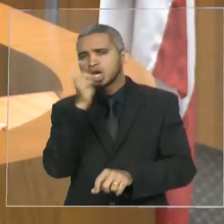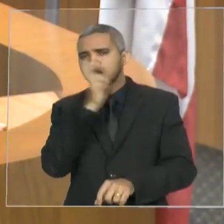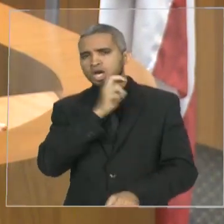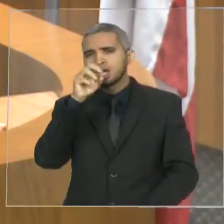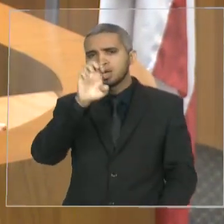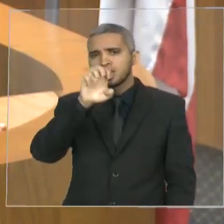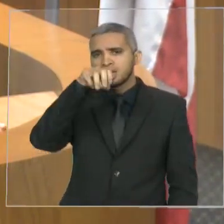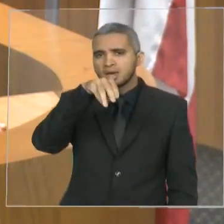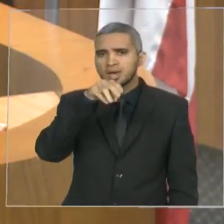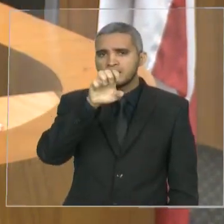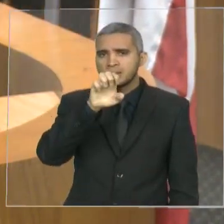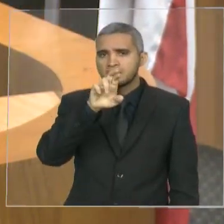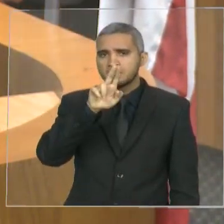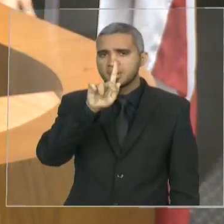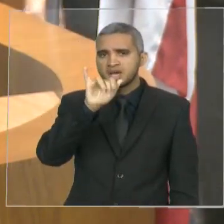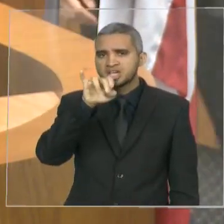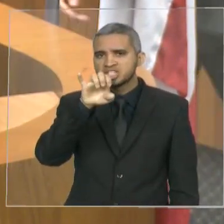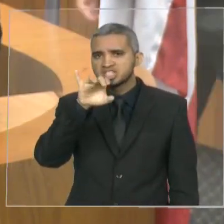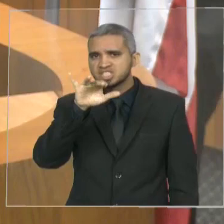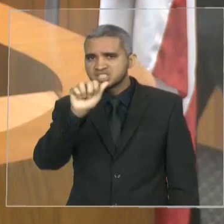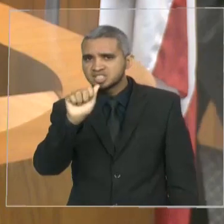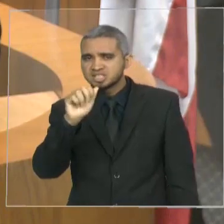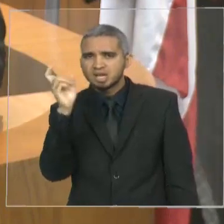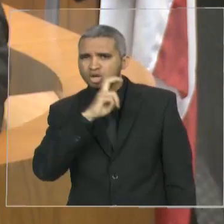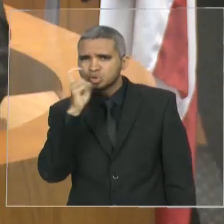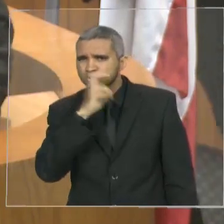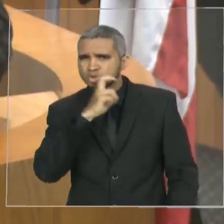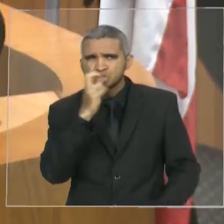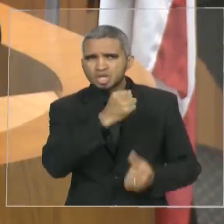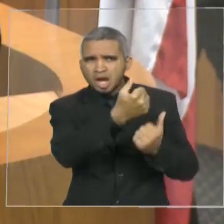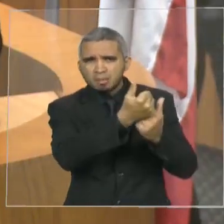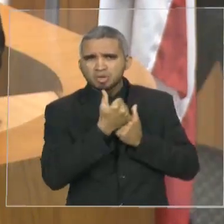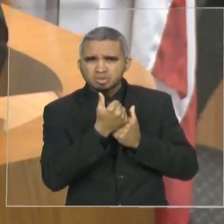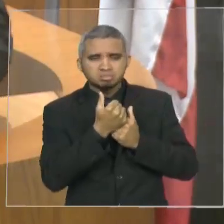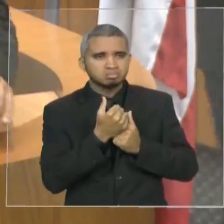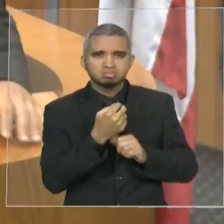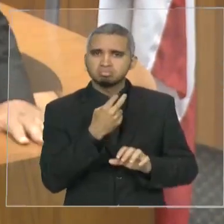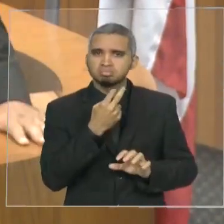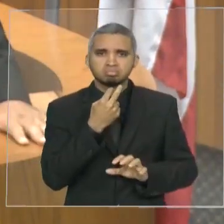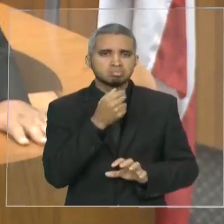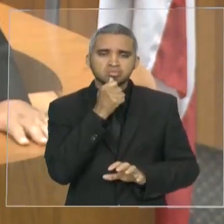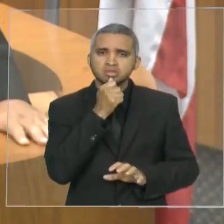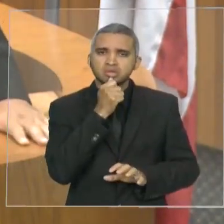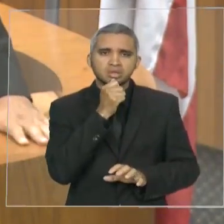temos cerca de mais de 800 pessoas desabrigadas